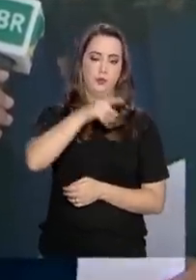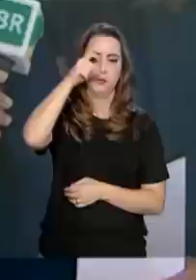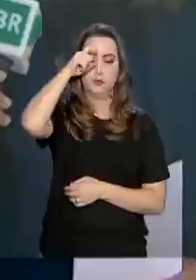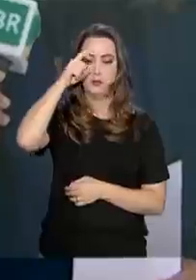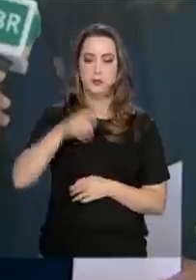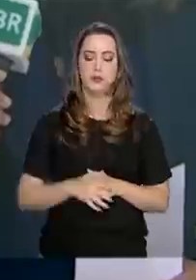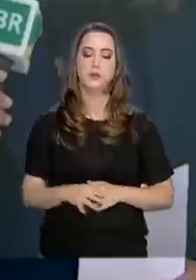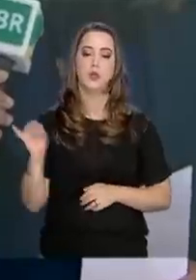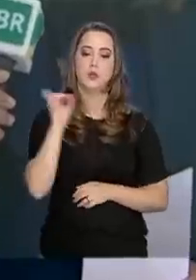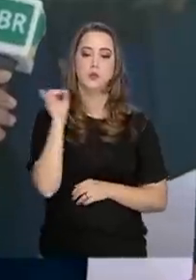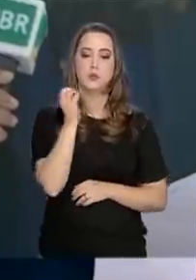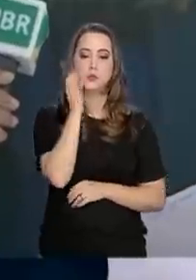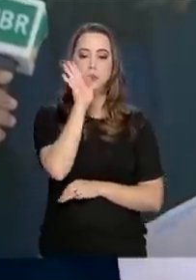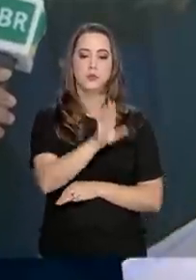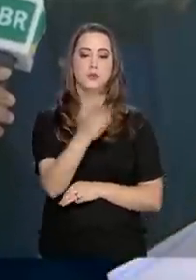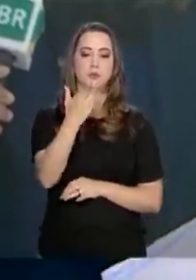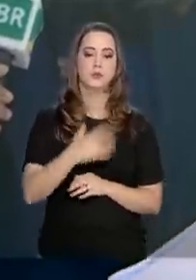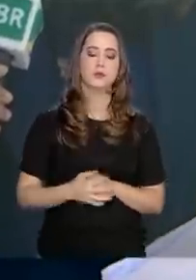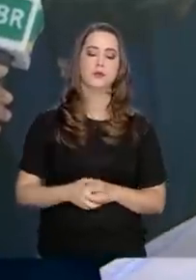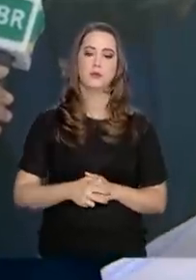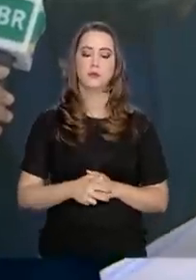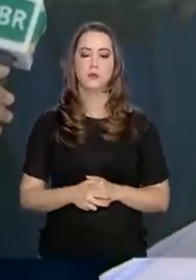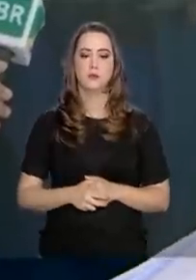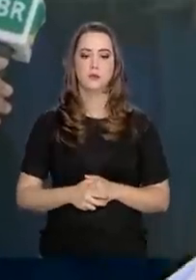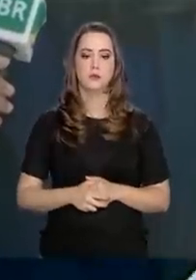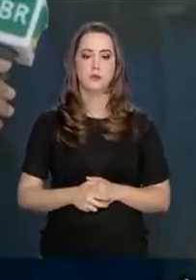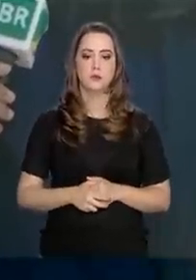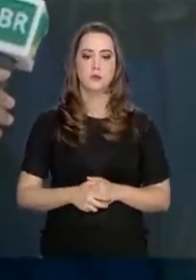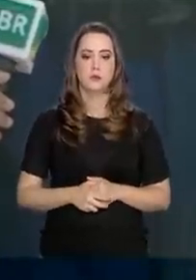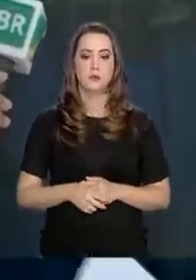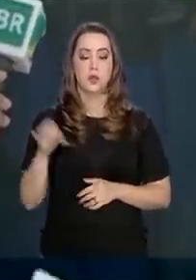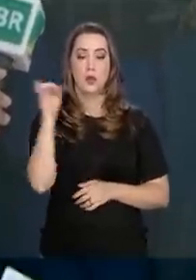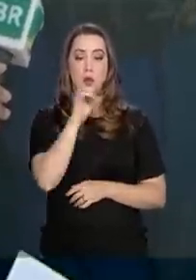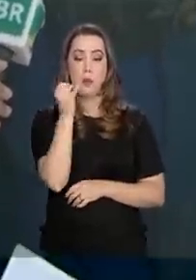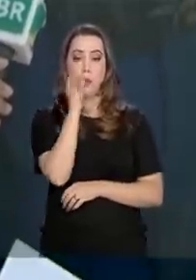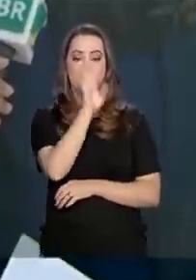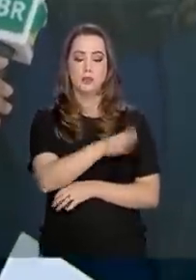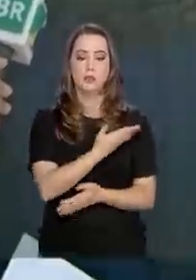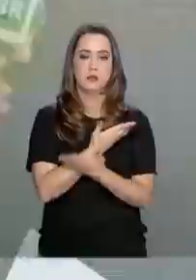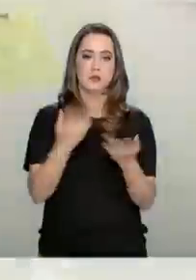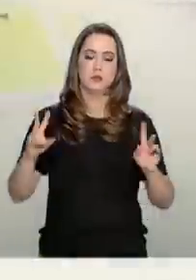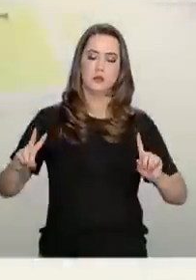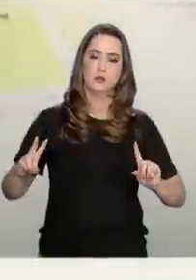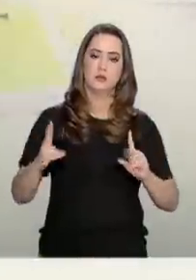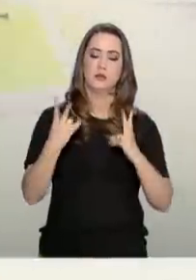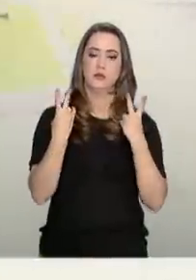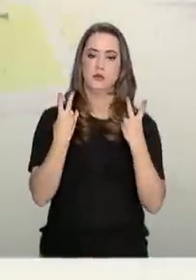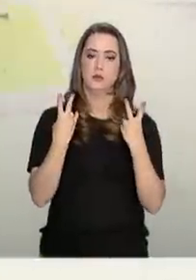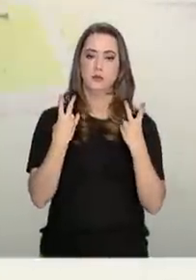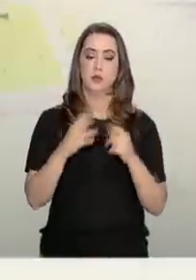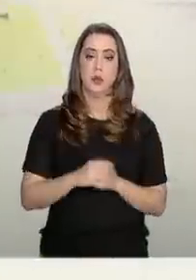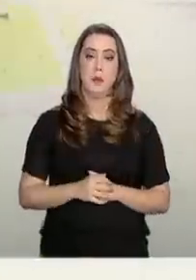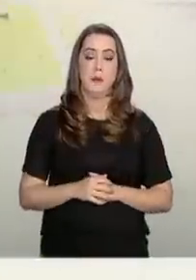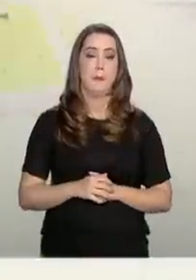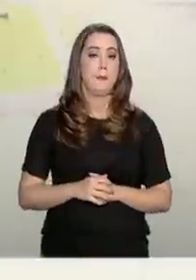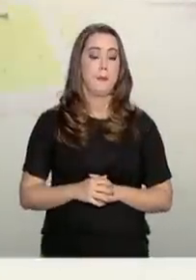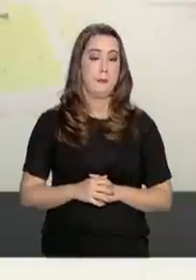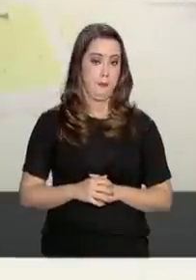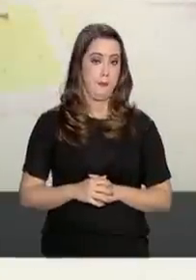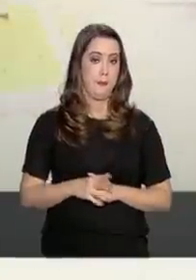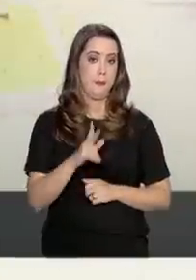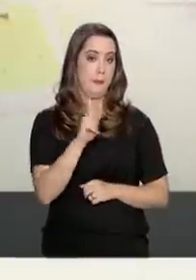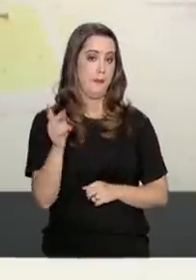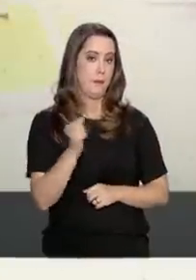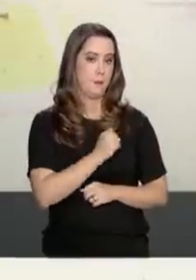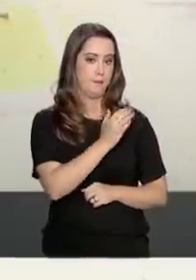Hamilton Mourão. Olá, Márcia, boa tarde. Boa tarde, Luana. Boa tarde a todos que nos acompanham. Olha, o Hamilton de Mourão assumiu